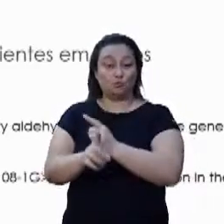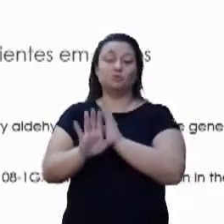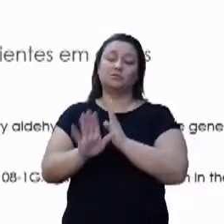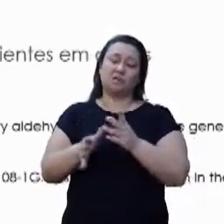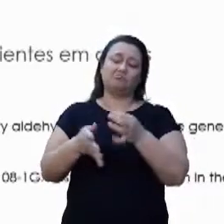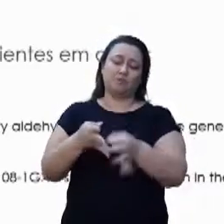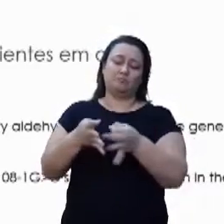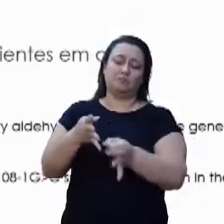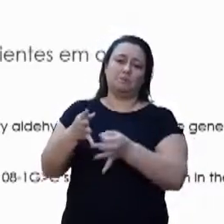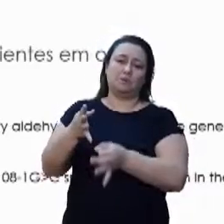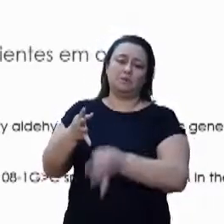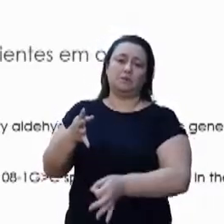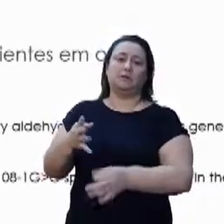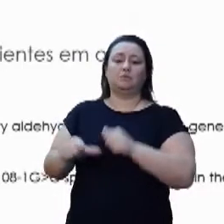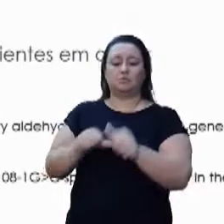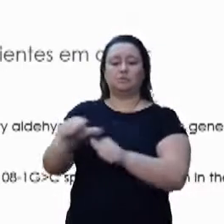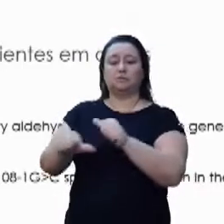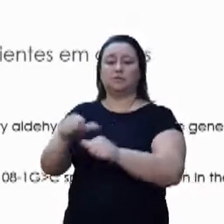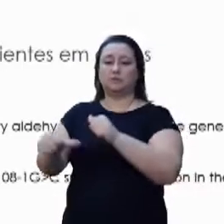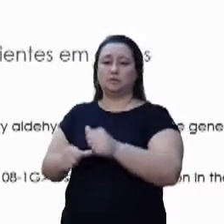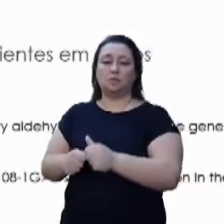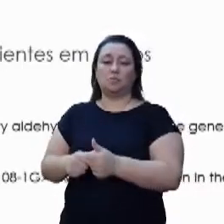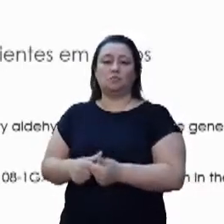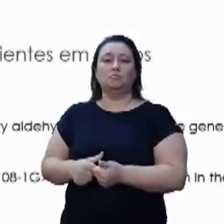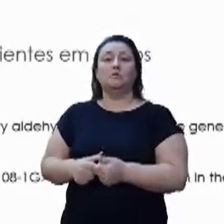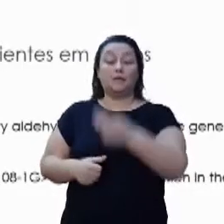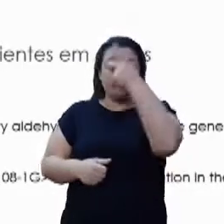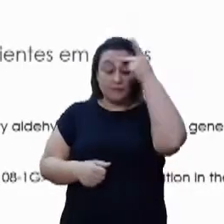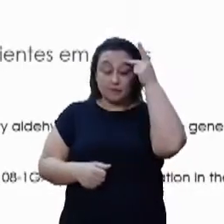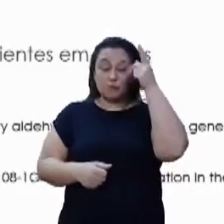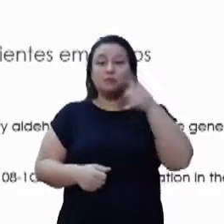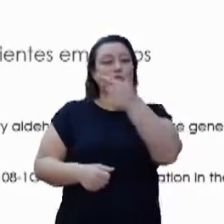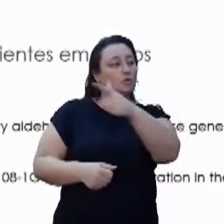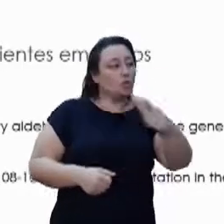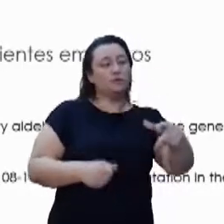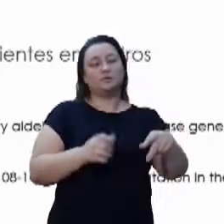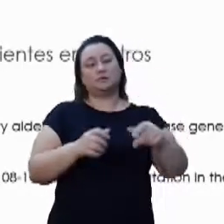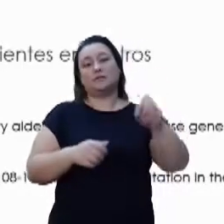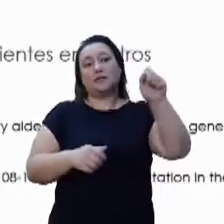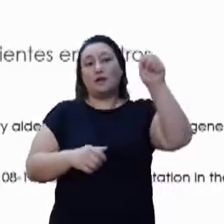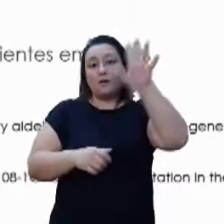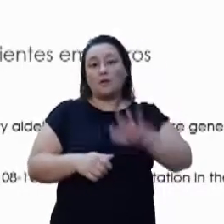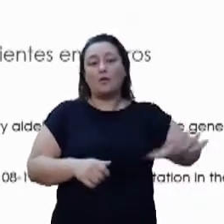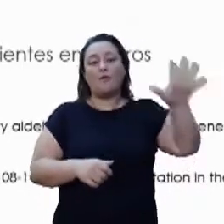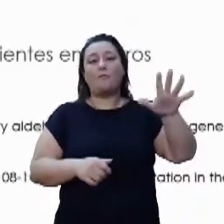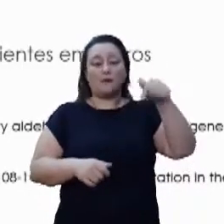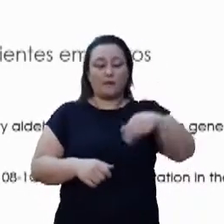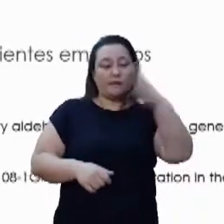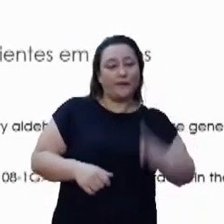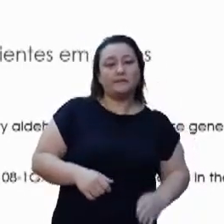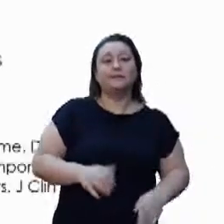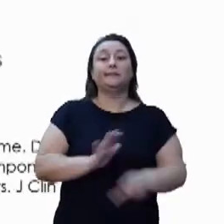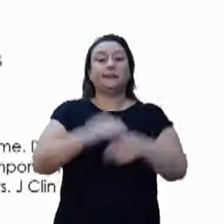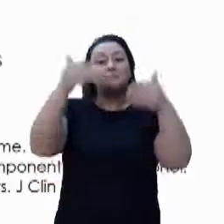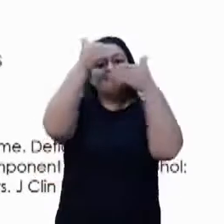descritos mutações comuns em pacientes também em outros locais, na Europa, no Oriente Médio e também aqui no Brasil.